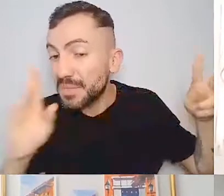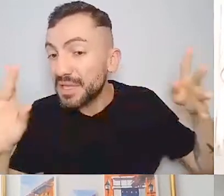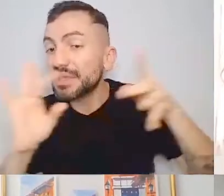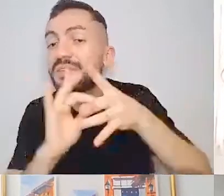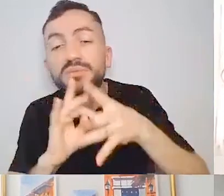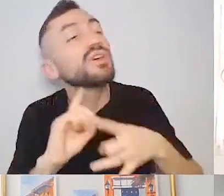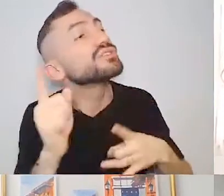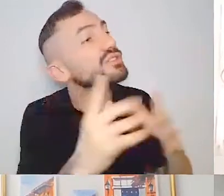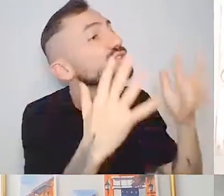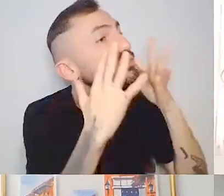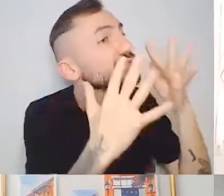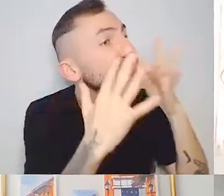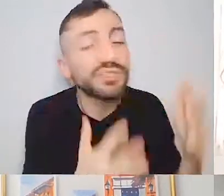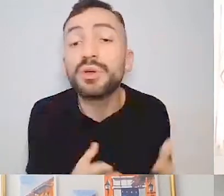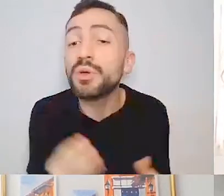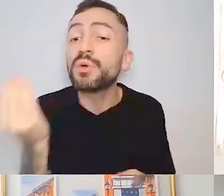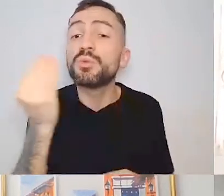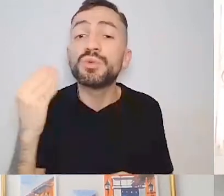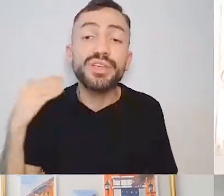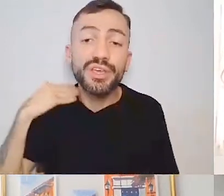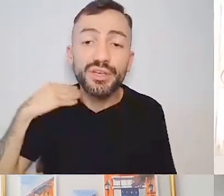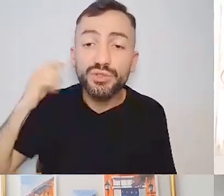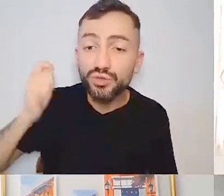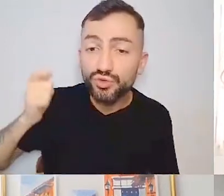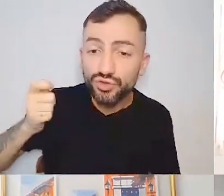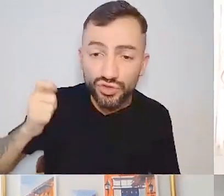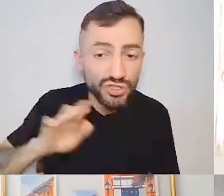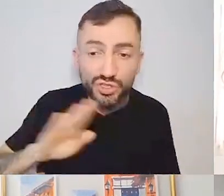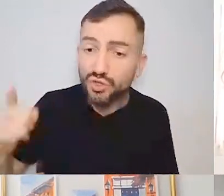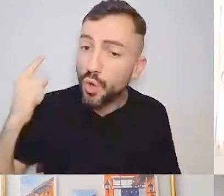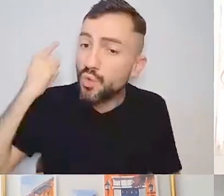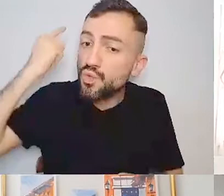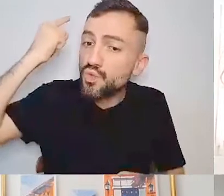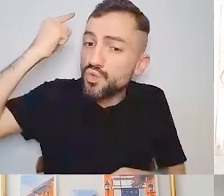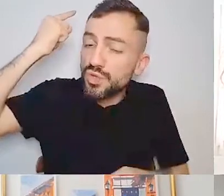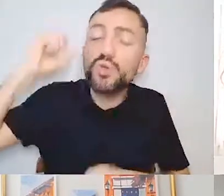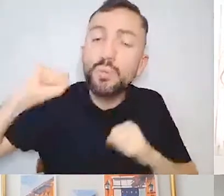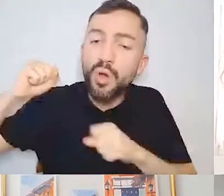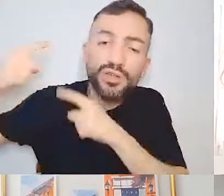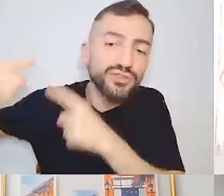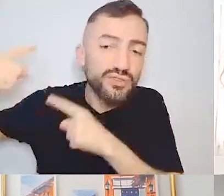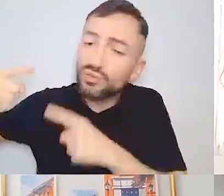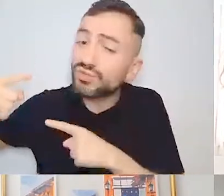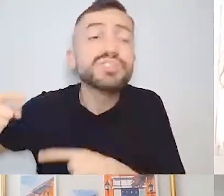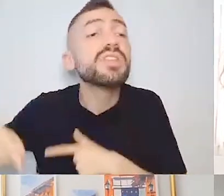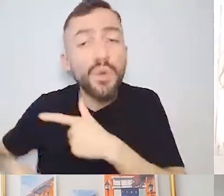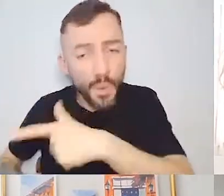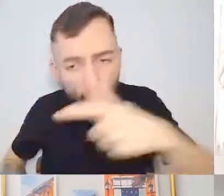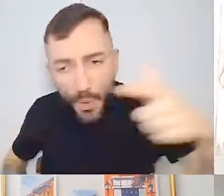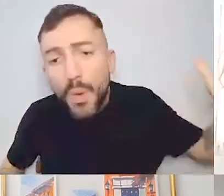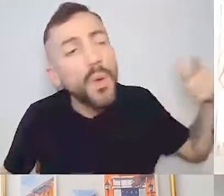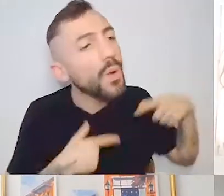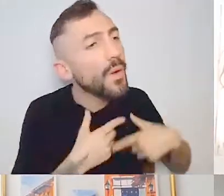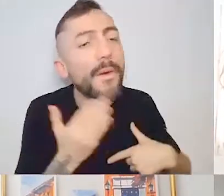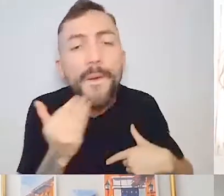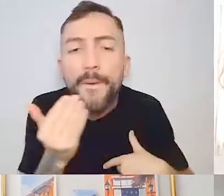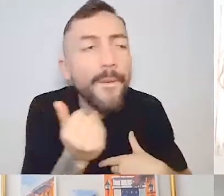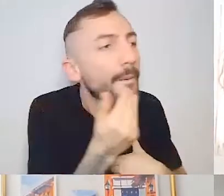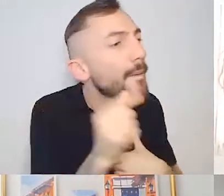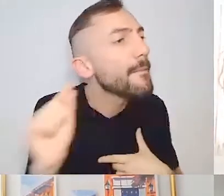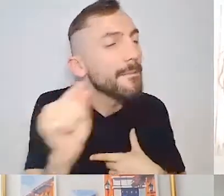vez que o sistema de justiça, o direito não é o único detentor dessa discussão, então a importância de aprender também com as outras